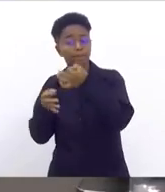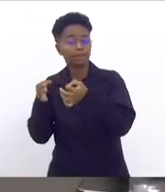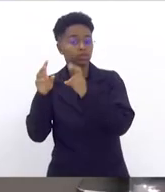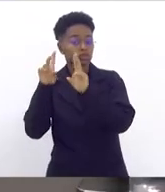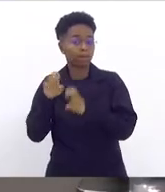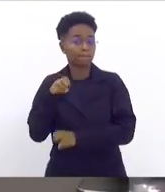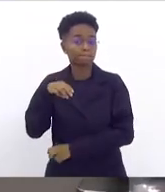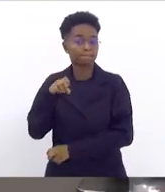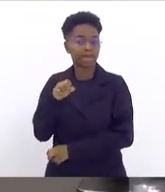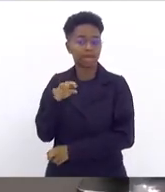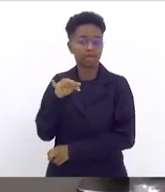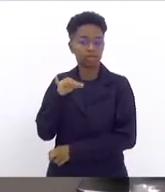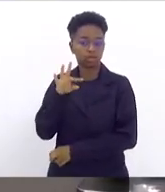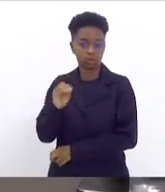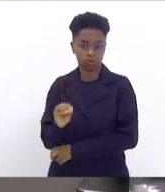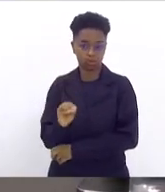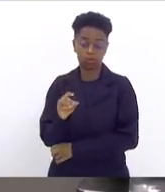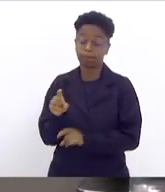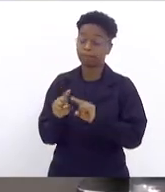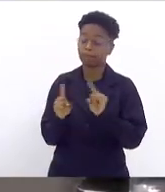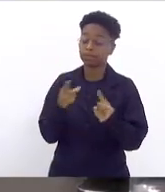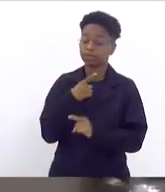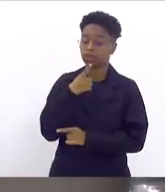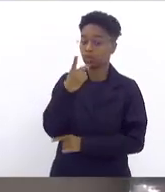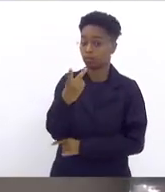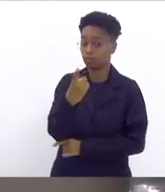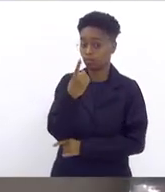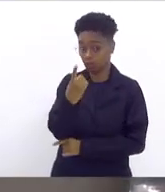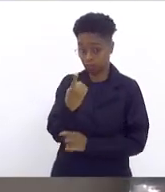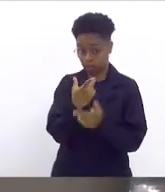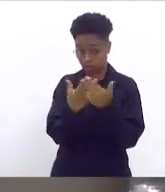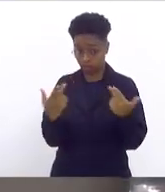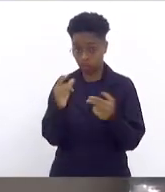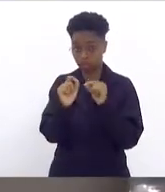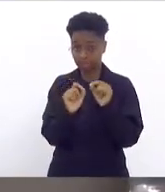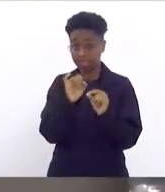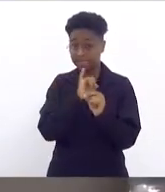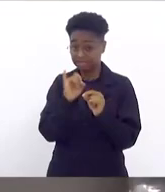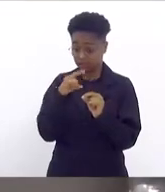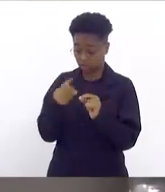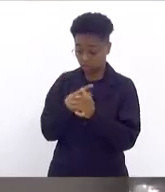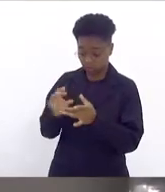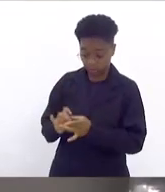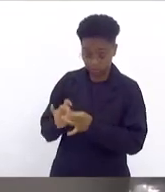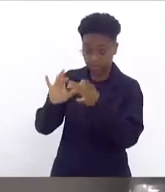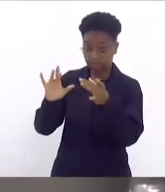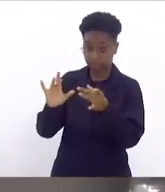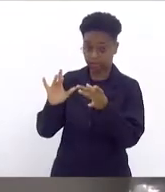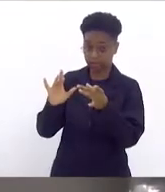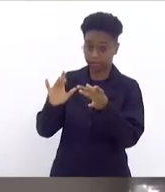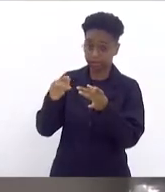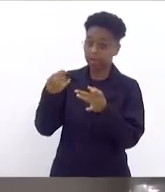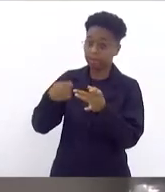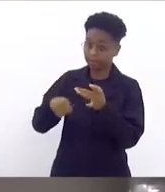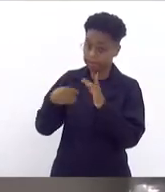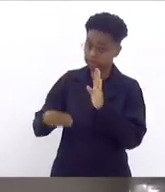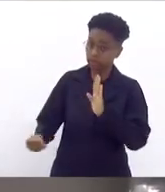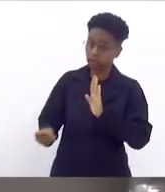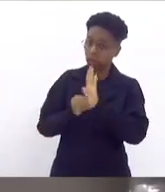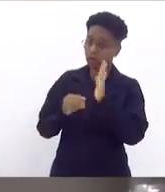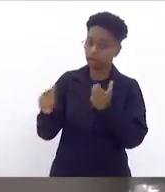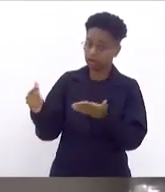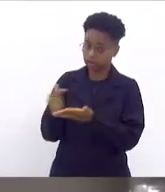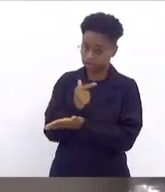mérito. Exatamente. Agora, tem uma questão que é, a partir do momento que a gente delibera, tem que constar no